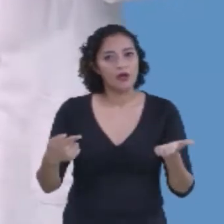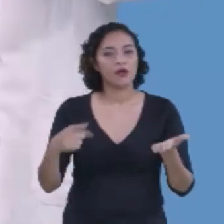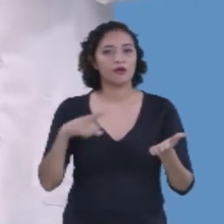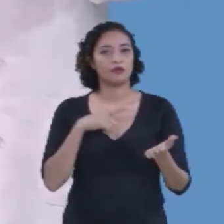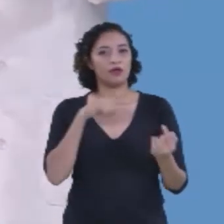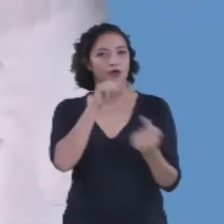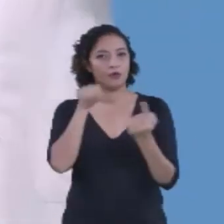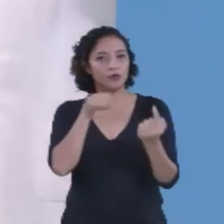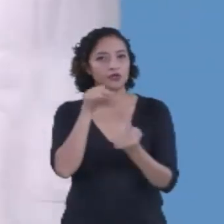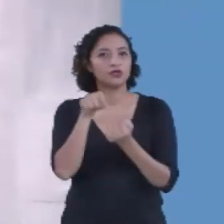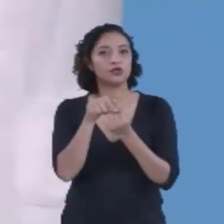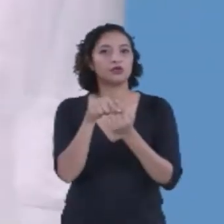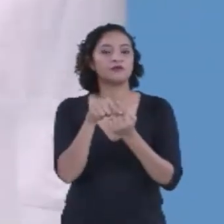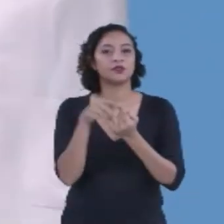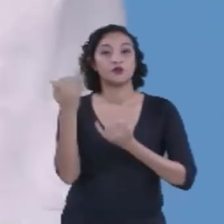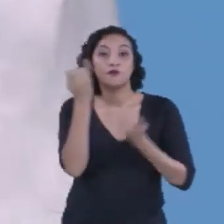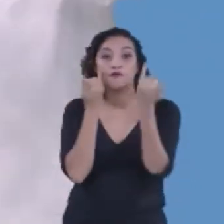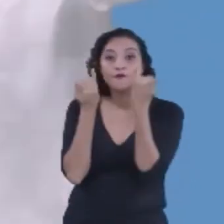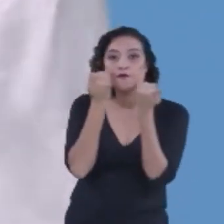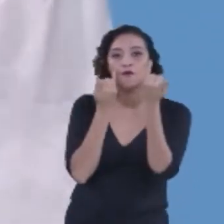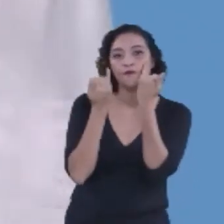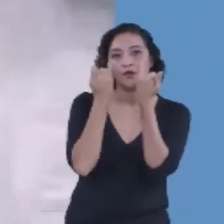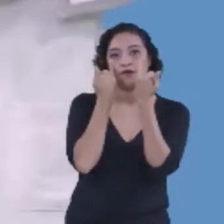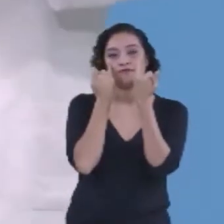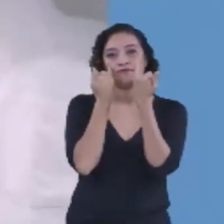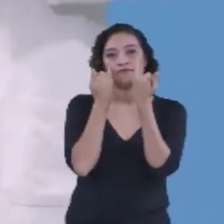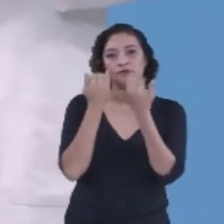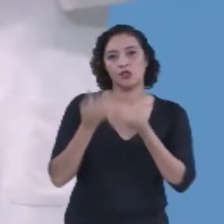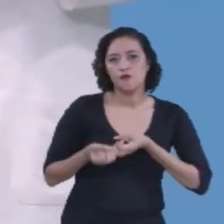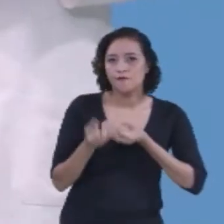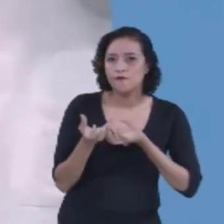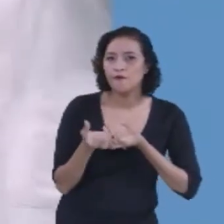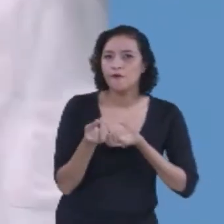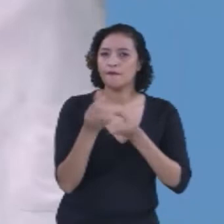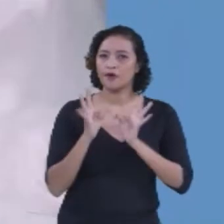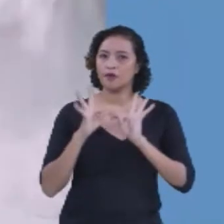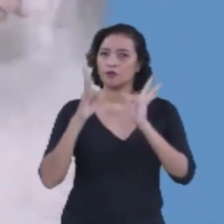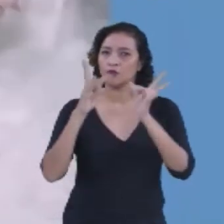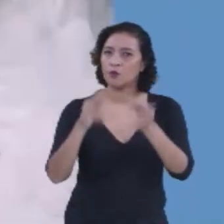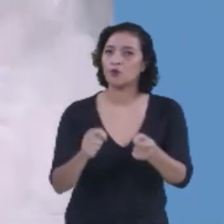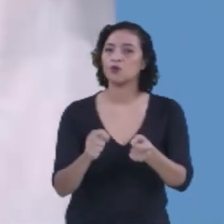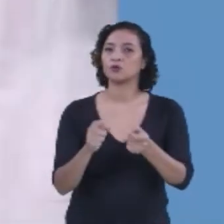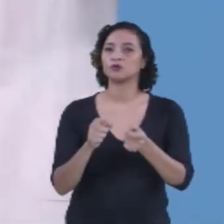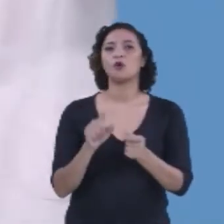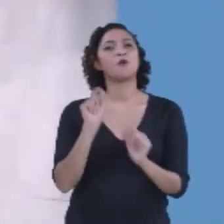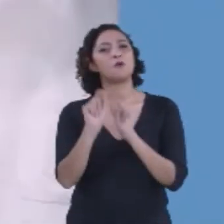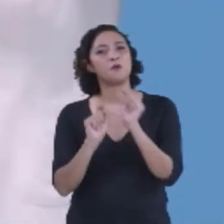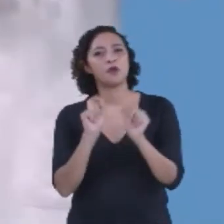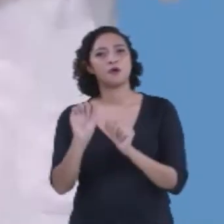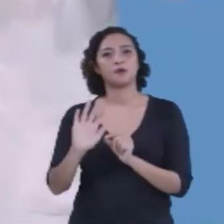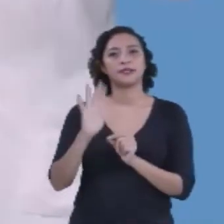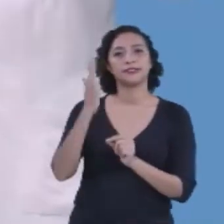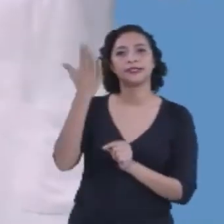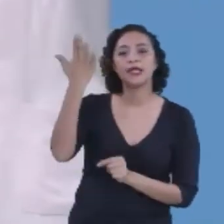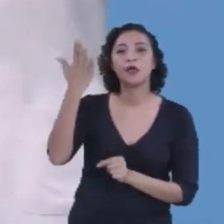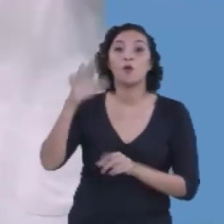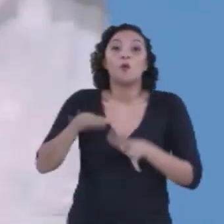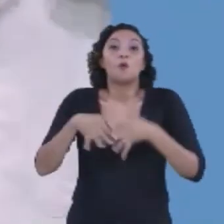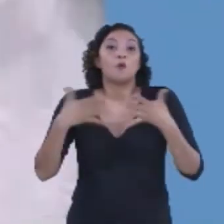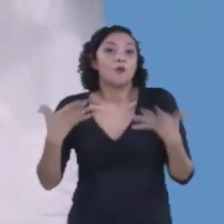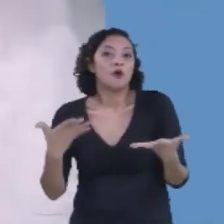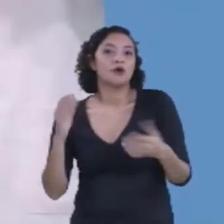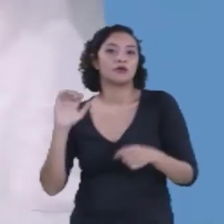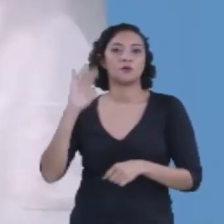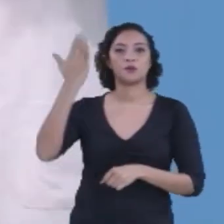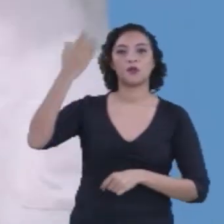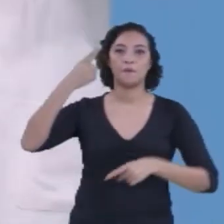de informar, levar a informação dos acontecimentos, né? O que aconteceu, quando aconteceu, por